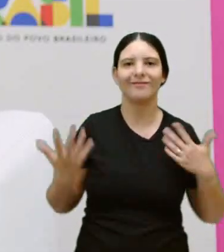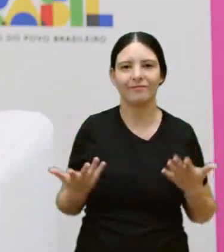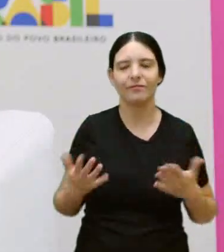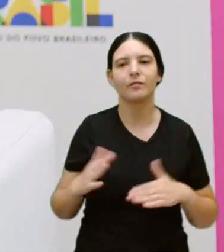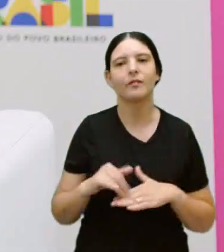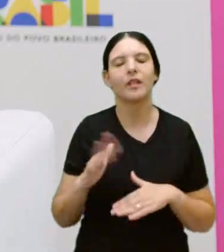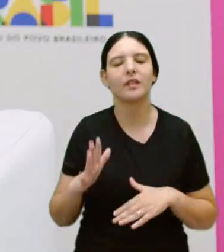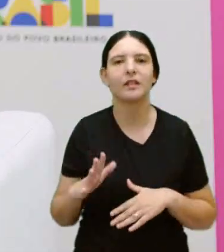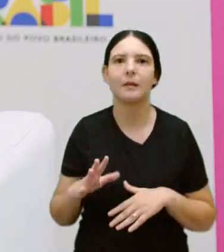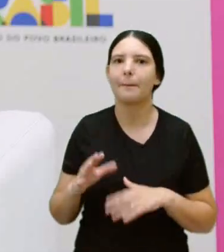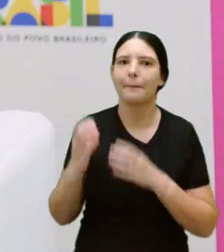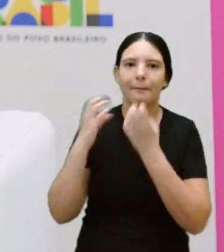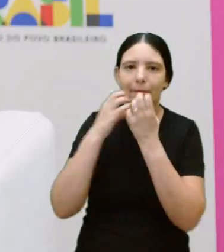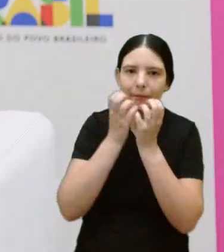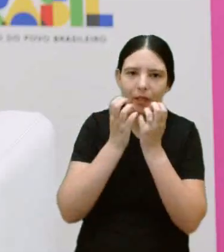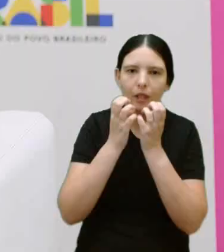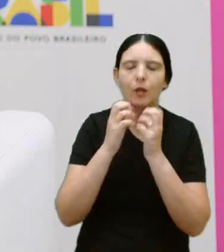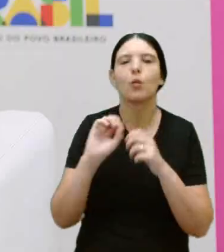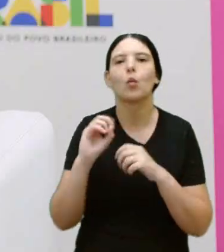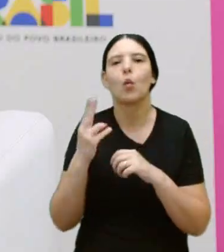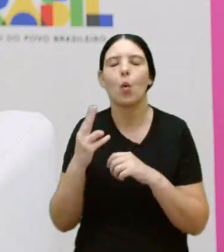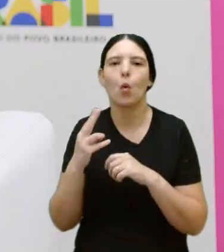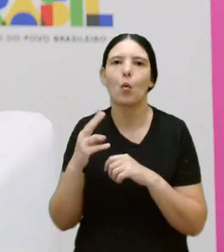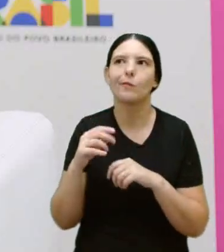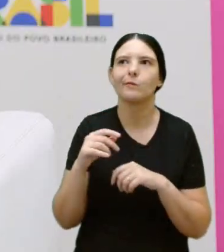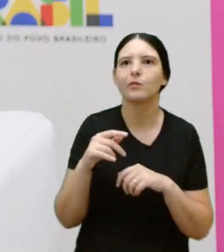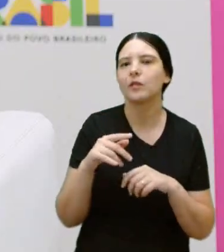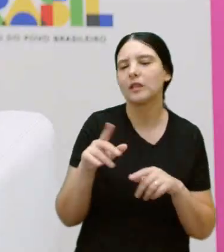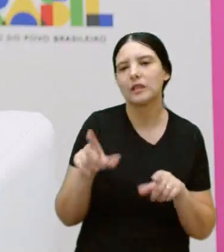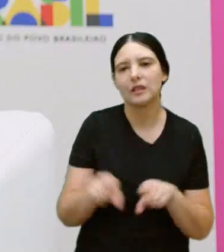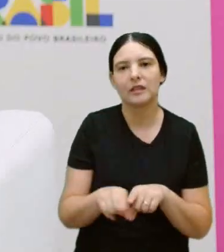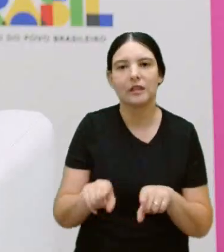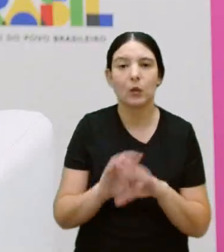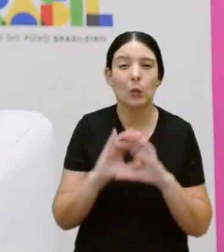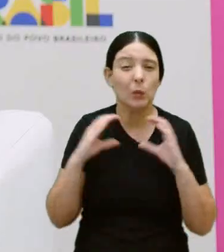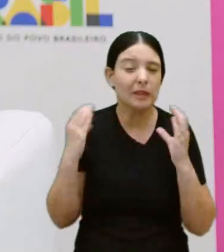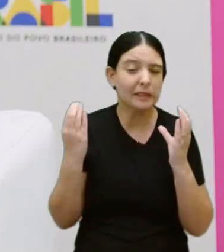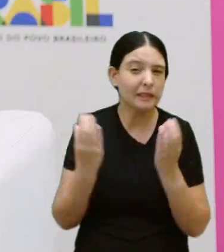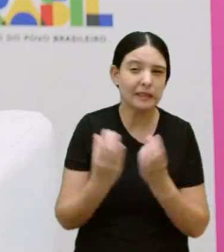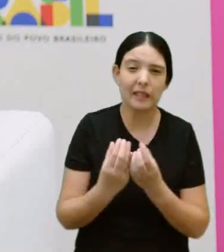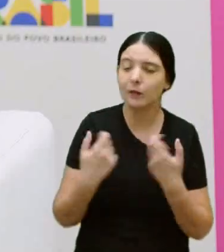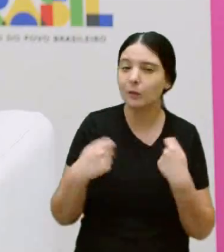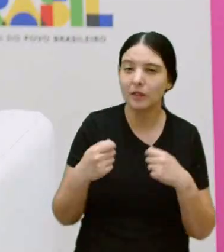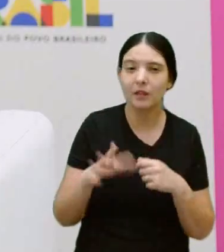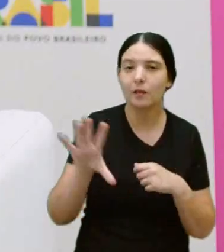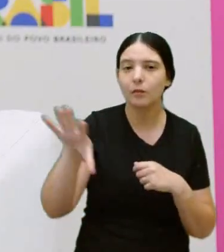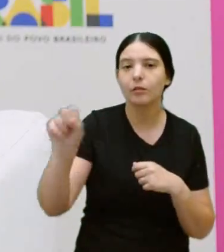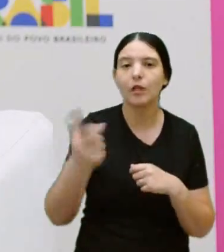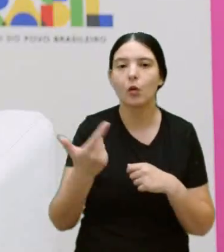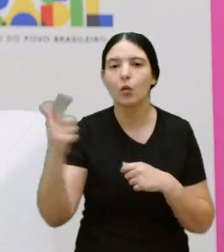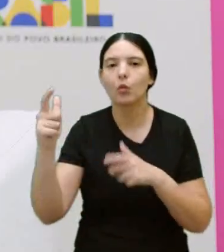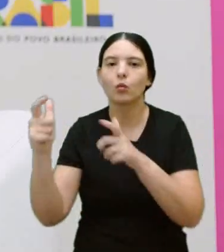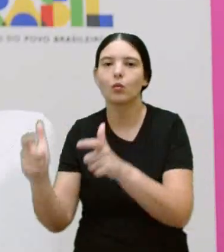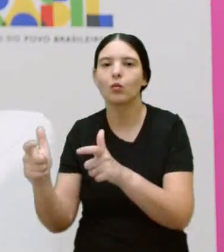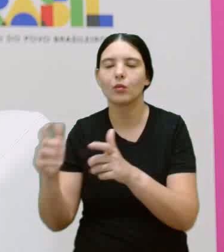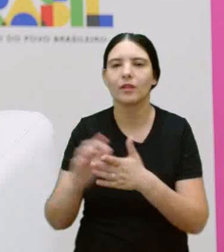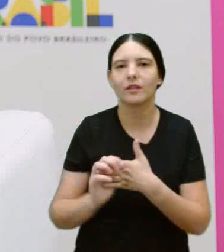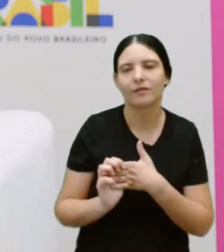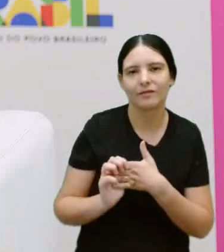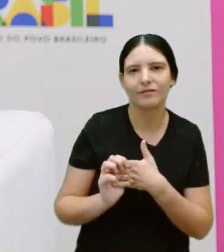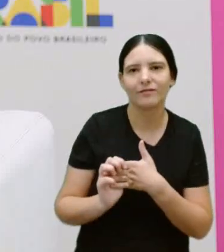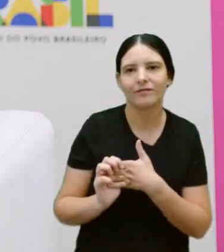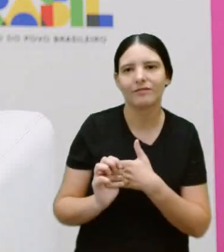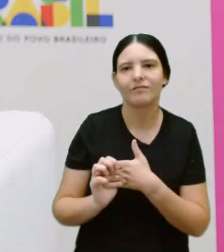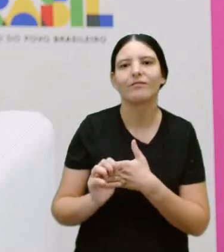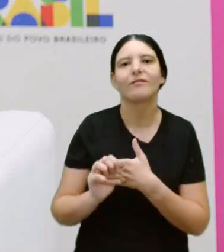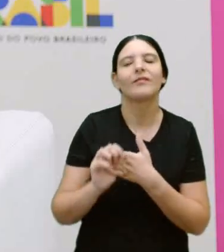milho ou de trigo daquela comunidade. Então, essa comunidade tem que buscar em outro lugar o recurso. Essa é a lógica do Malthus.